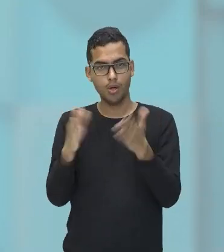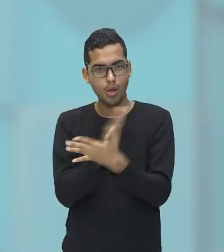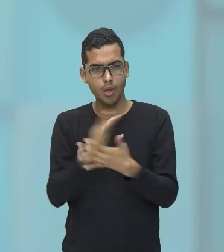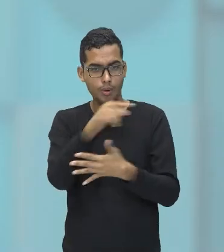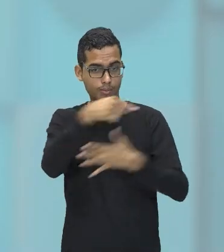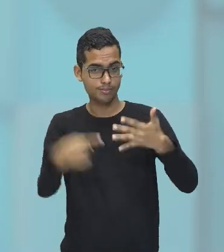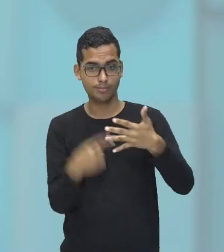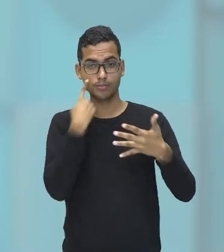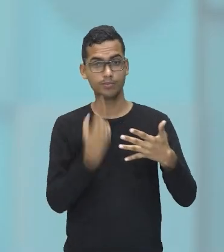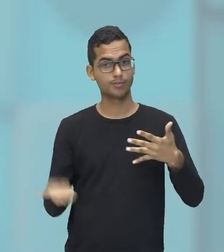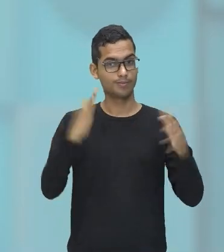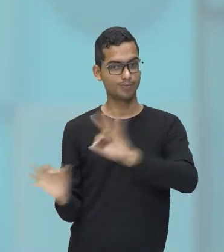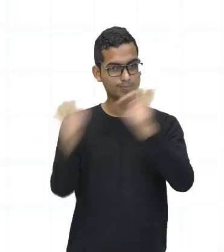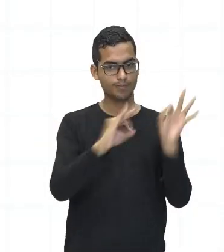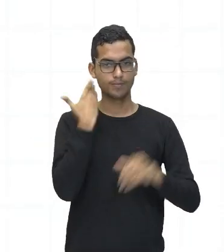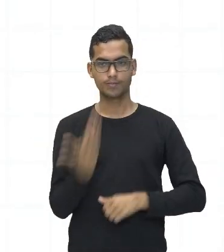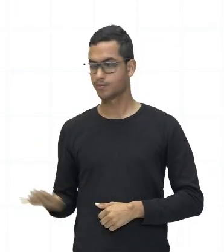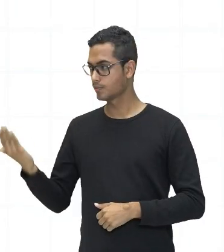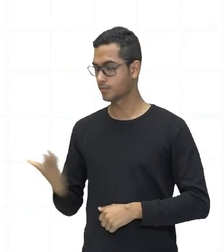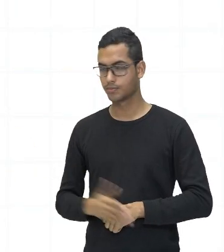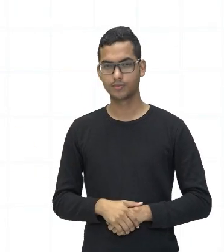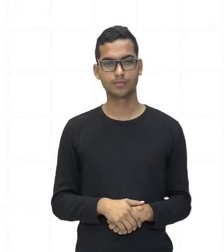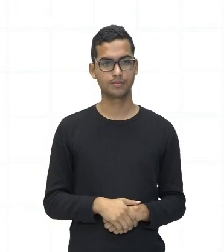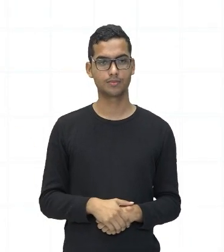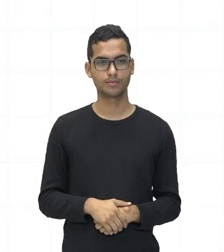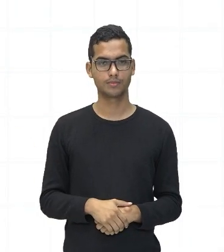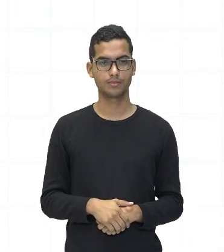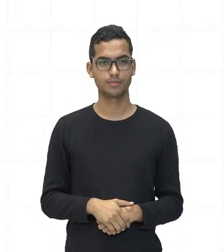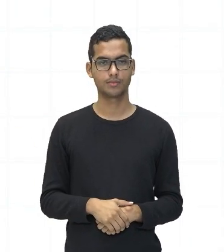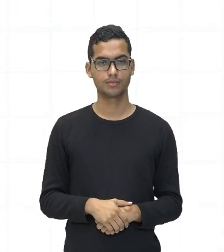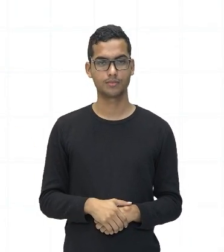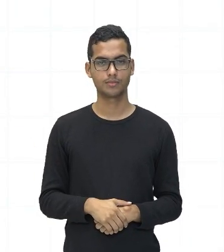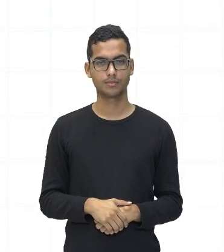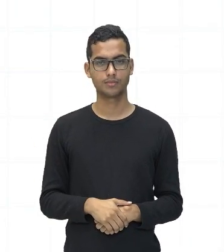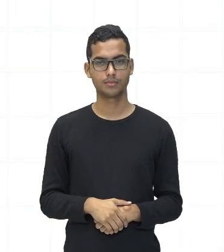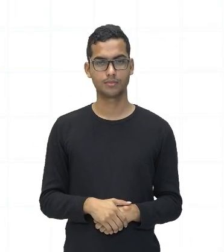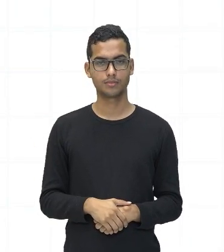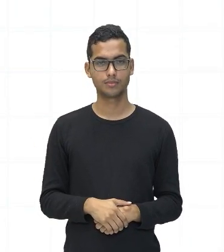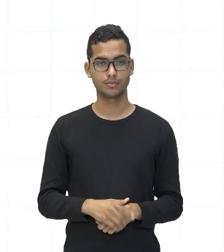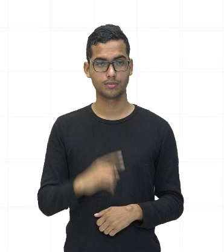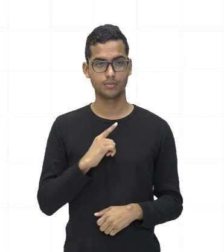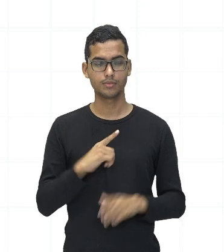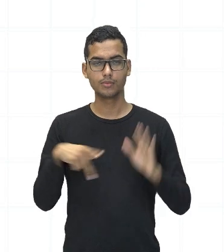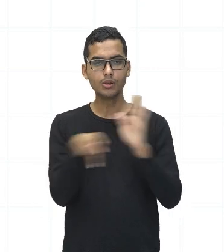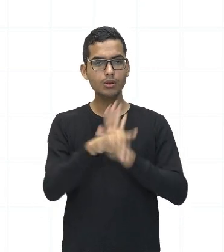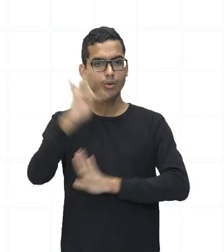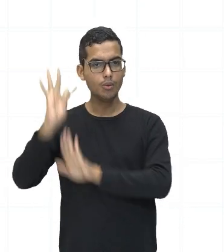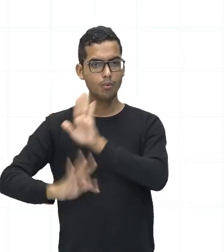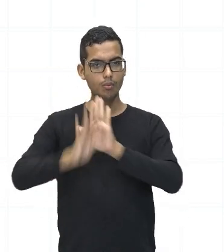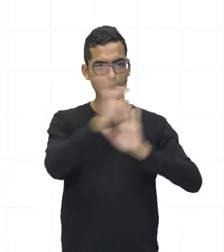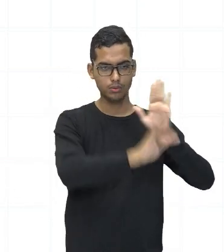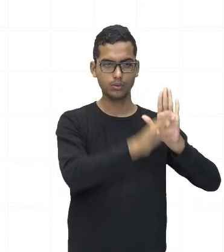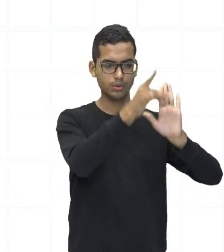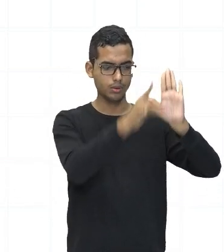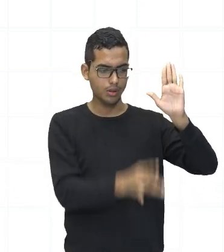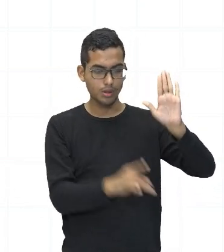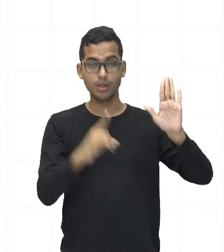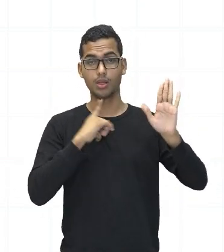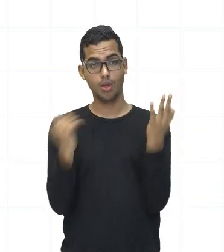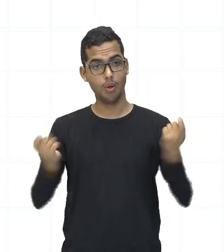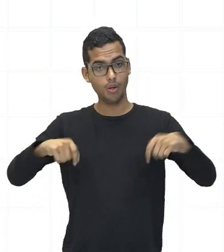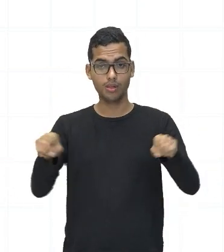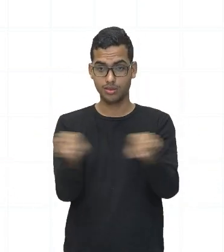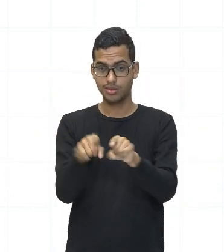Vamos recuperar esses elementos? Olhem só. Então, tem o aspecto da intertextualidade. Então, o texto publicitário pode